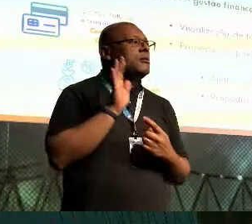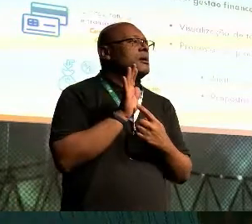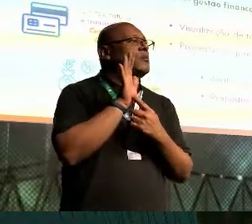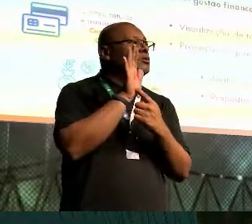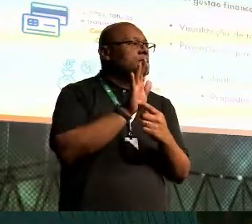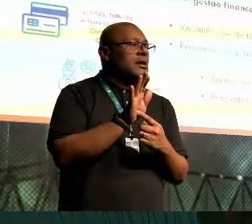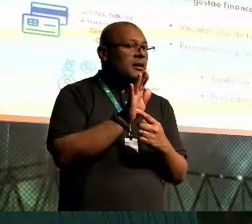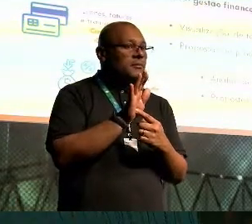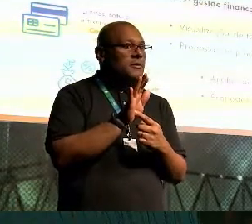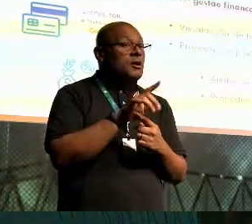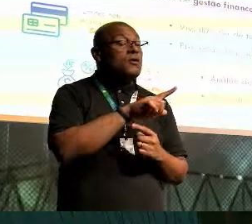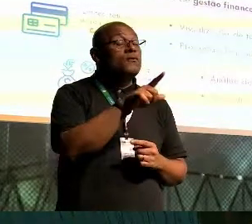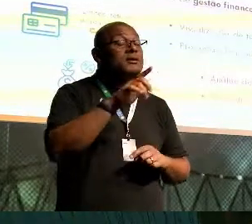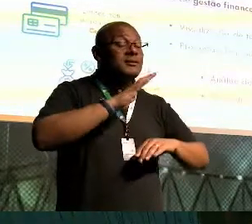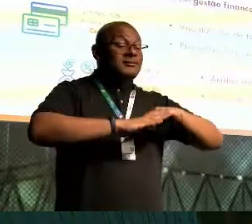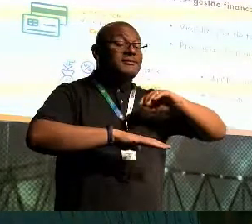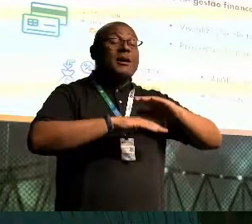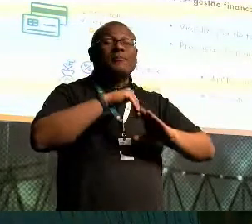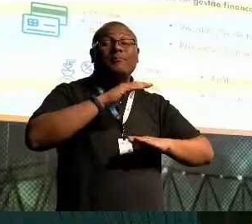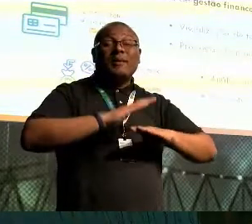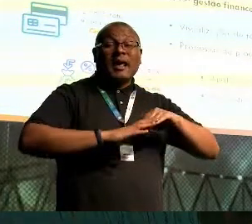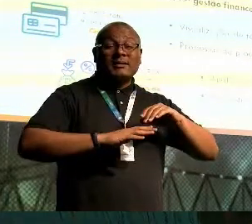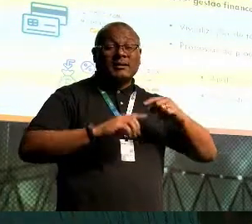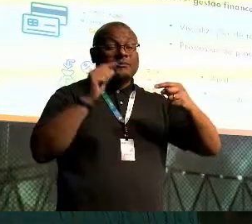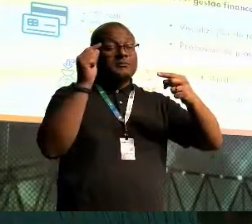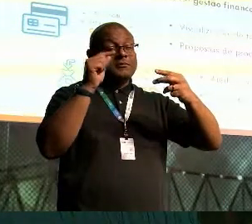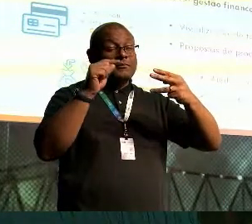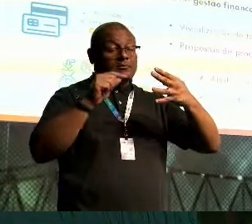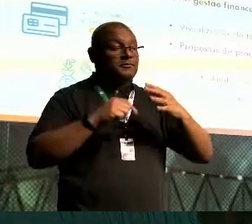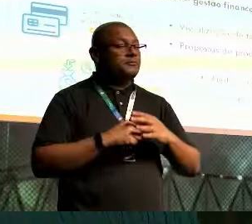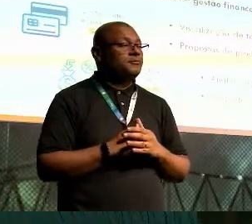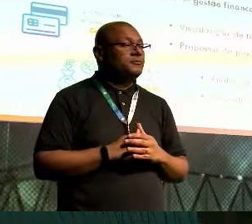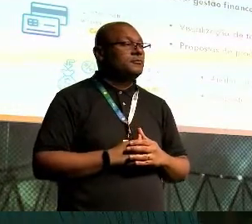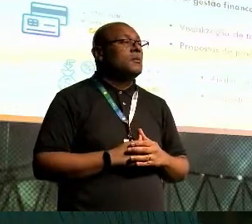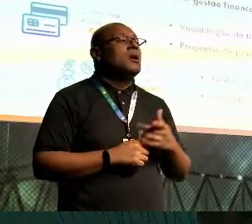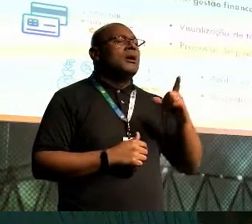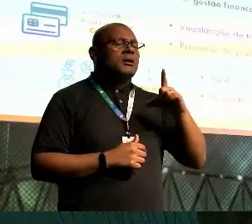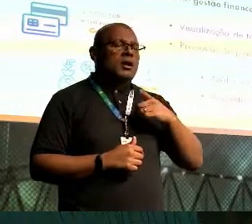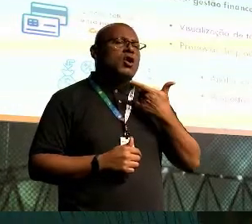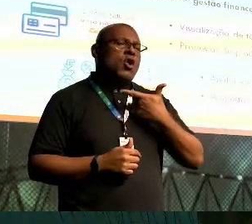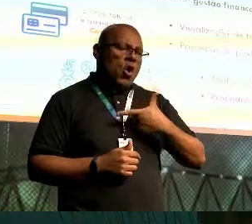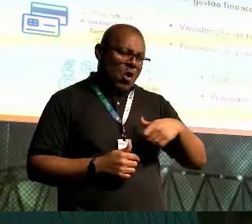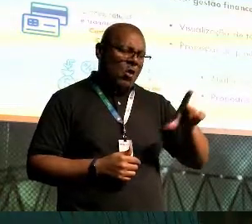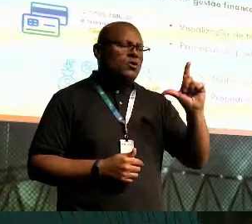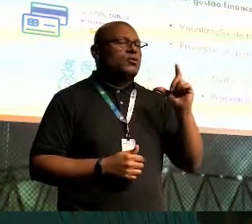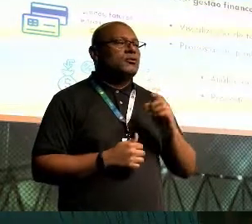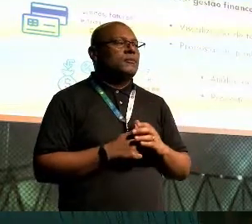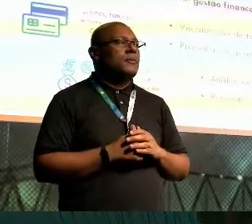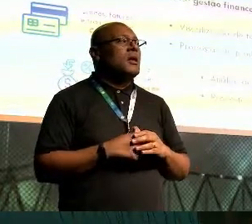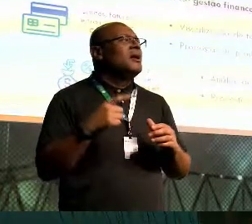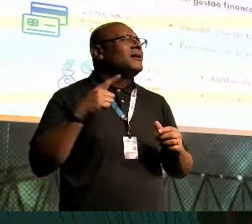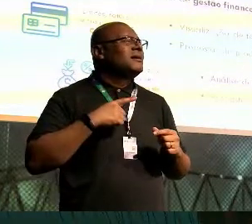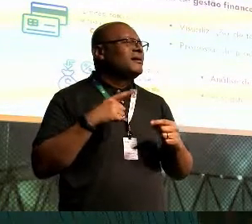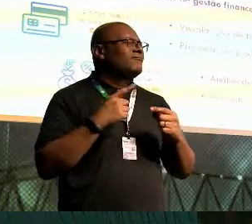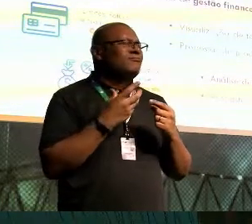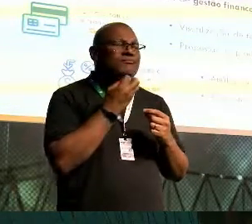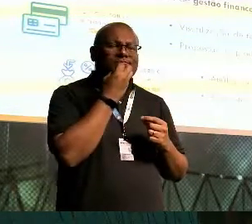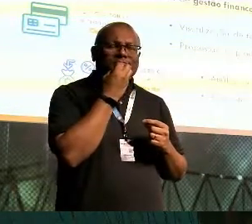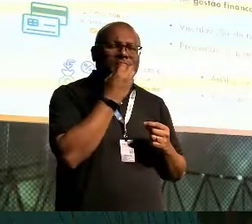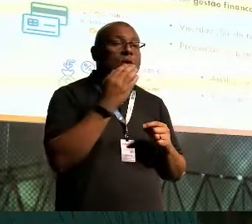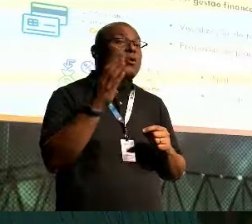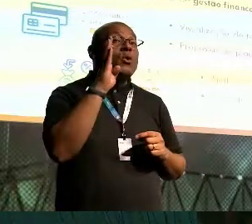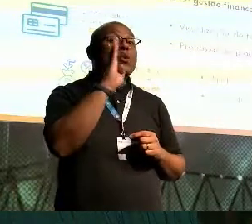para mostrar um pouquinho para vocês, na prática, esses pontos aqui. Tá? Tem outros, eu vou citar outros também. Tem vários que estão muito bem, mas o